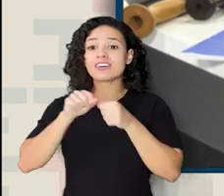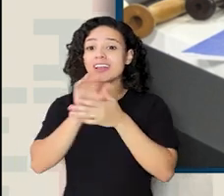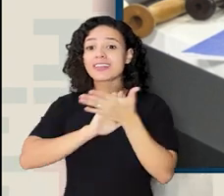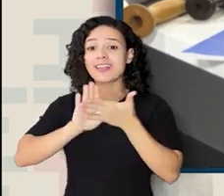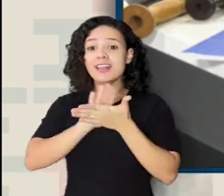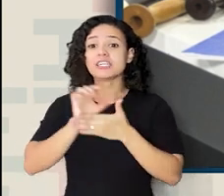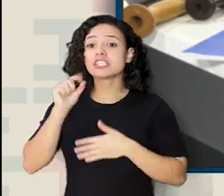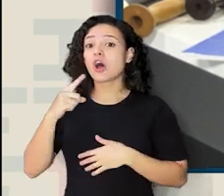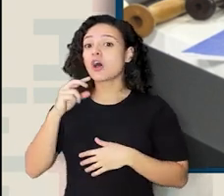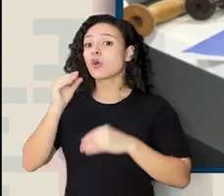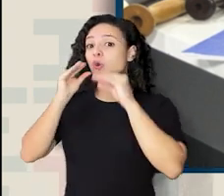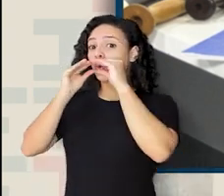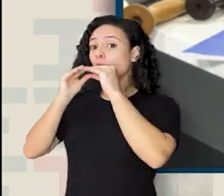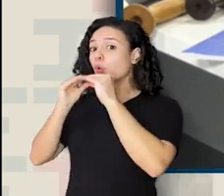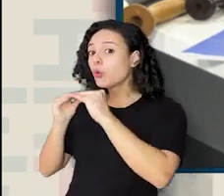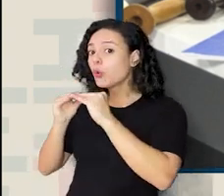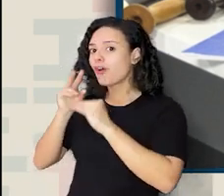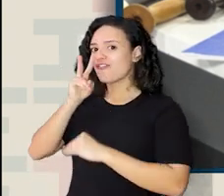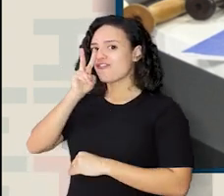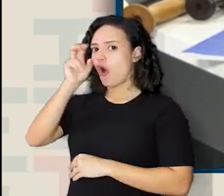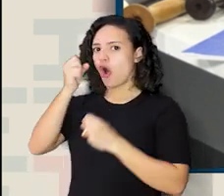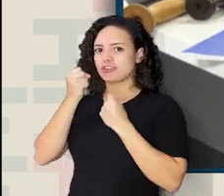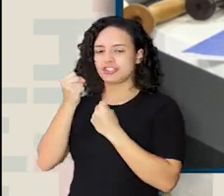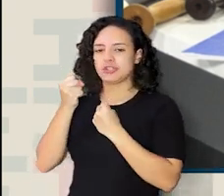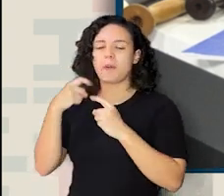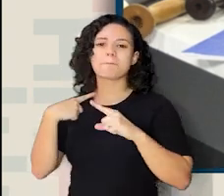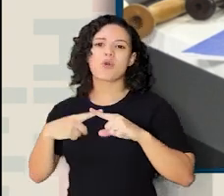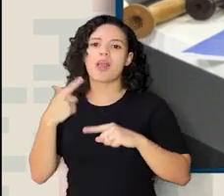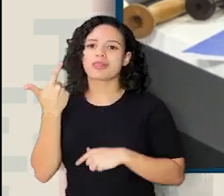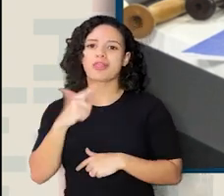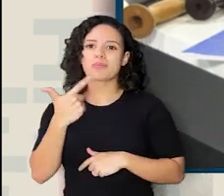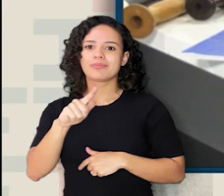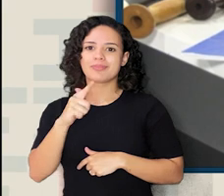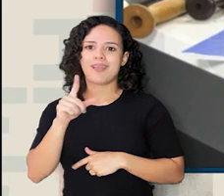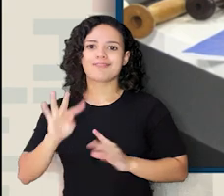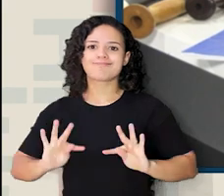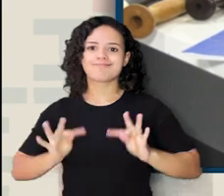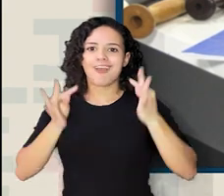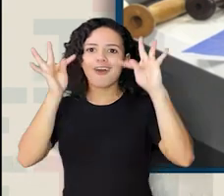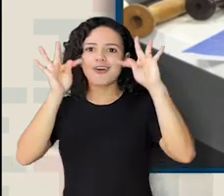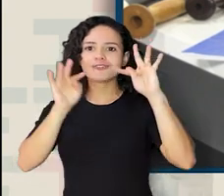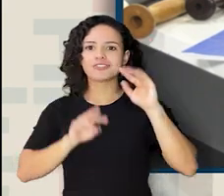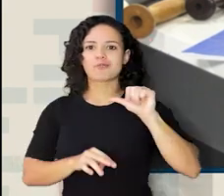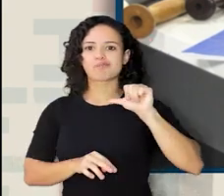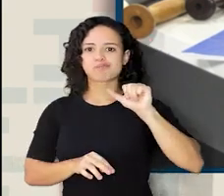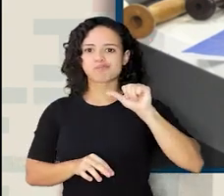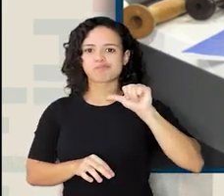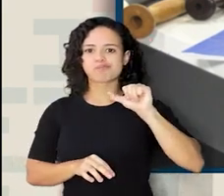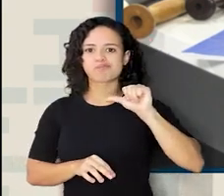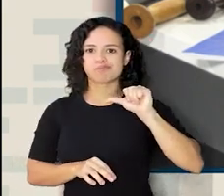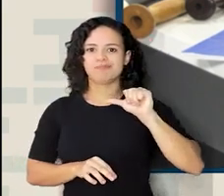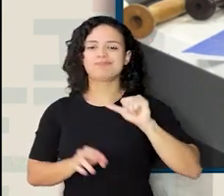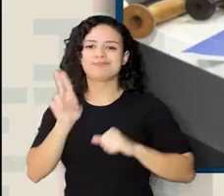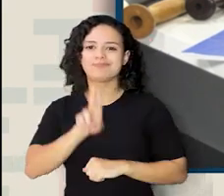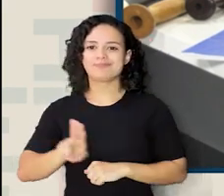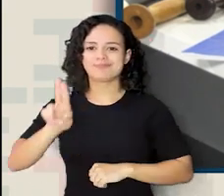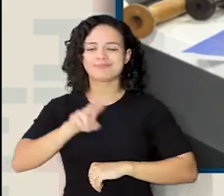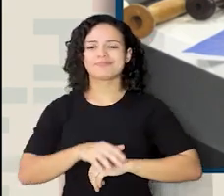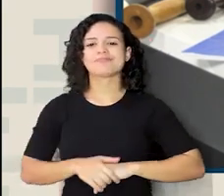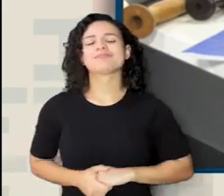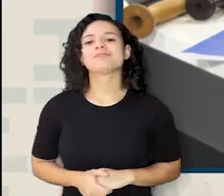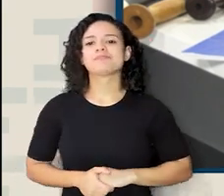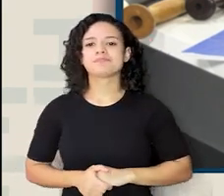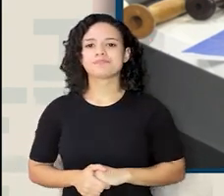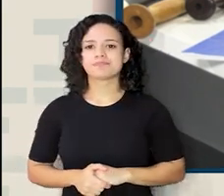Eu não estou fazendo nada, eu só estou soprando um pouco mais forte, né? Porque eu não tenho essa tecnologia do polegar.